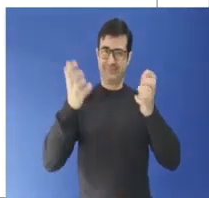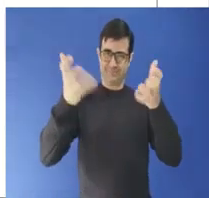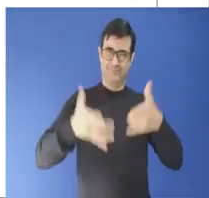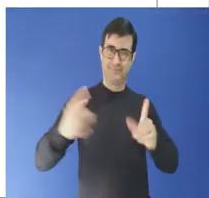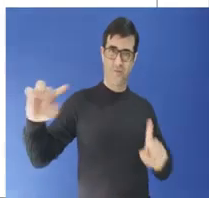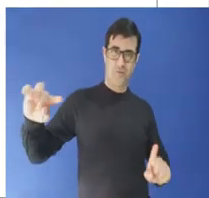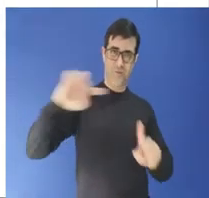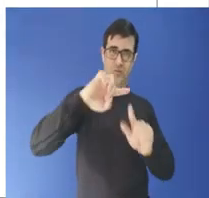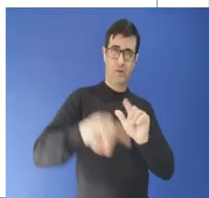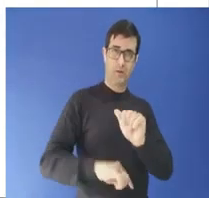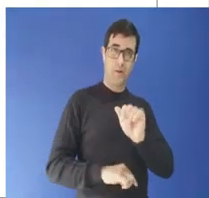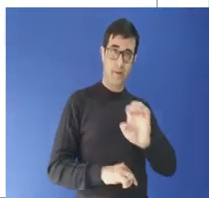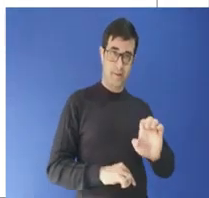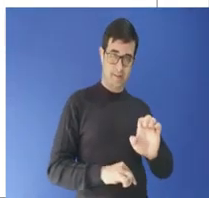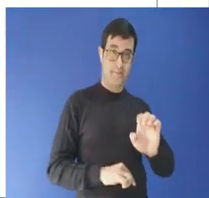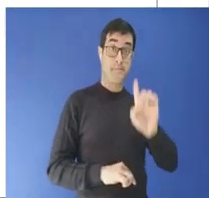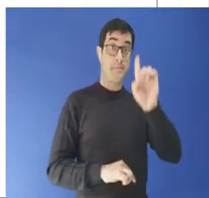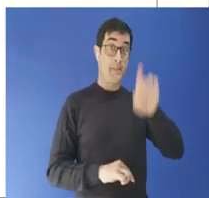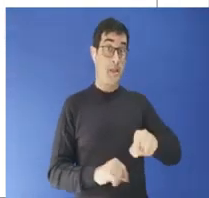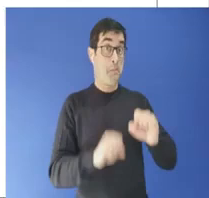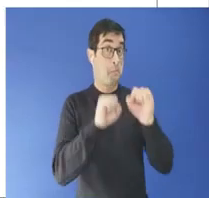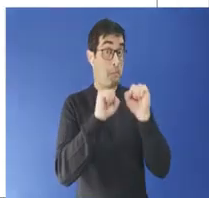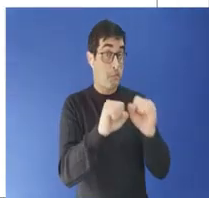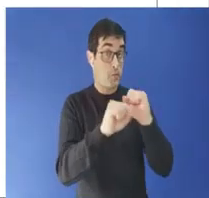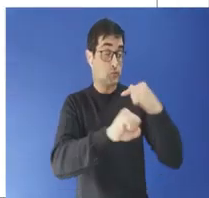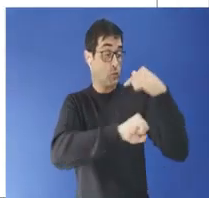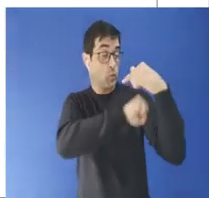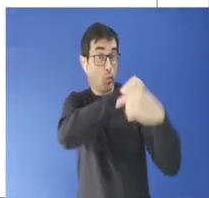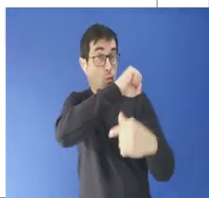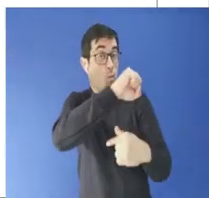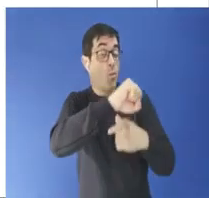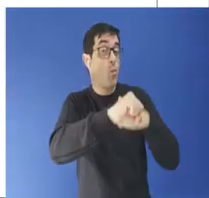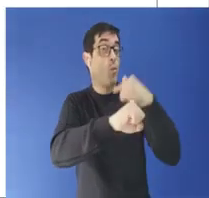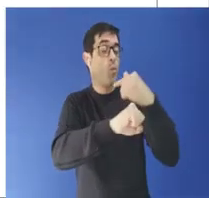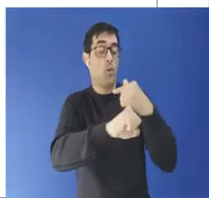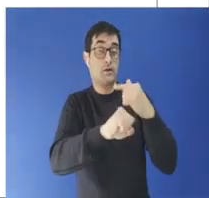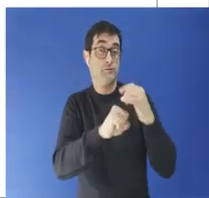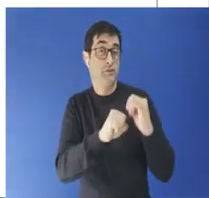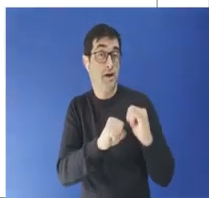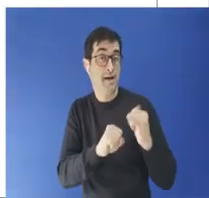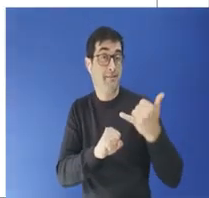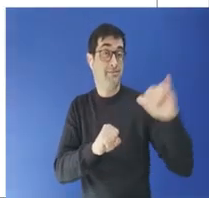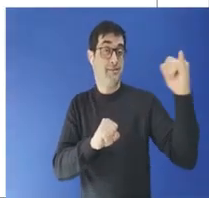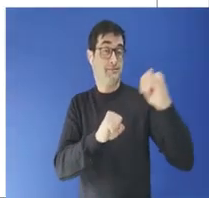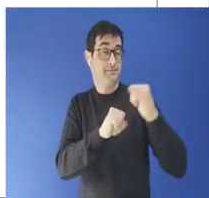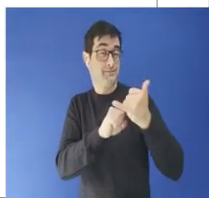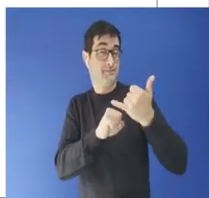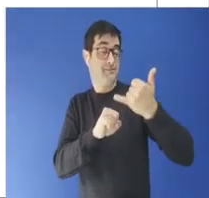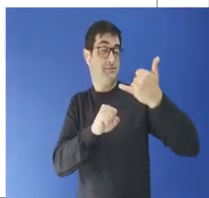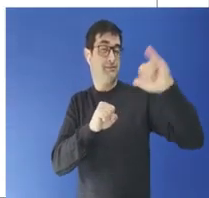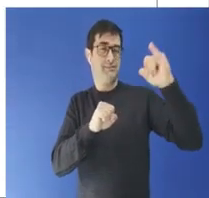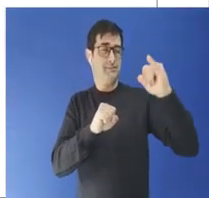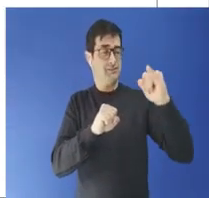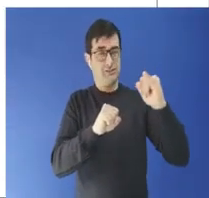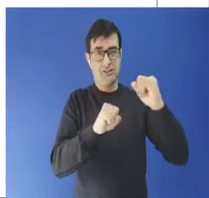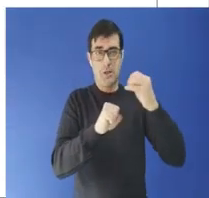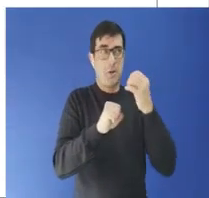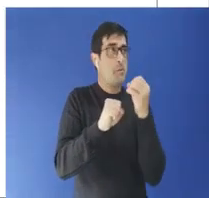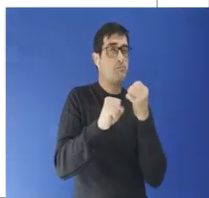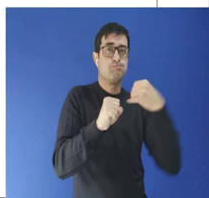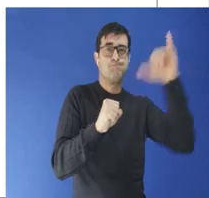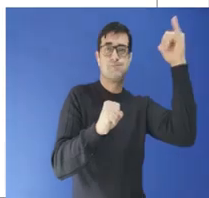de afinidade eletrônica? É a tendência do átomo, né? É a energia, na verdade, é a